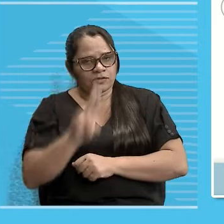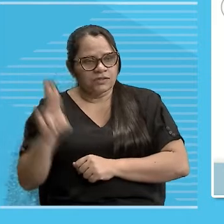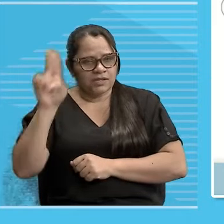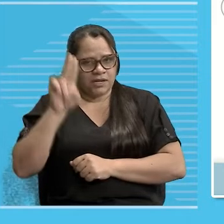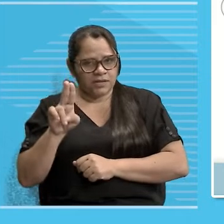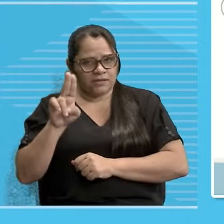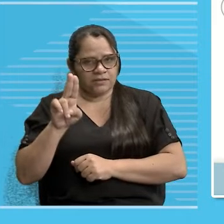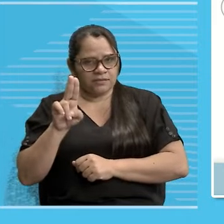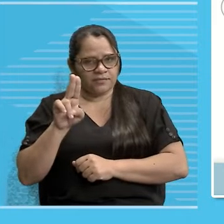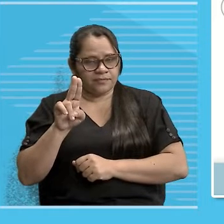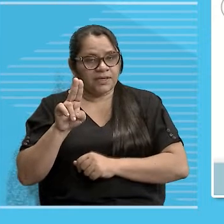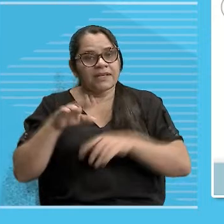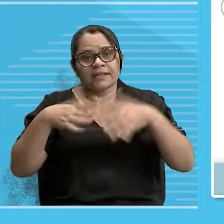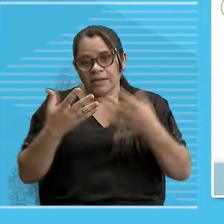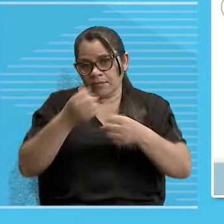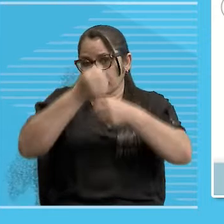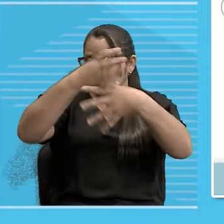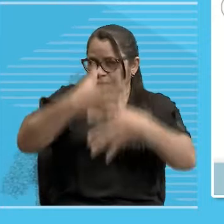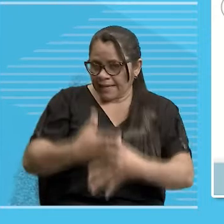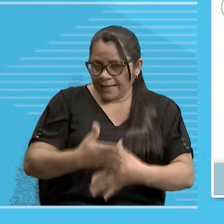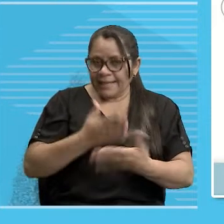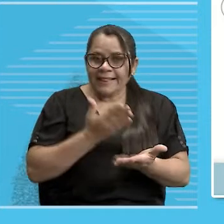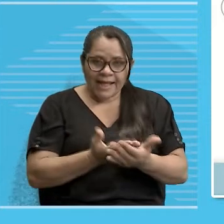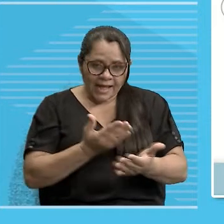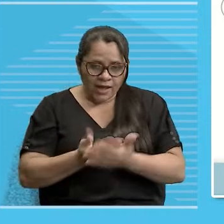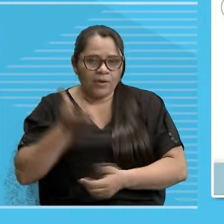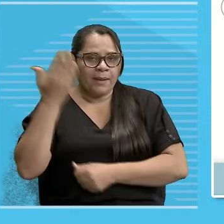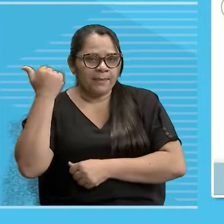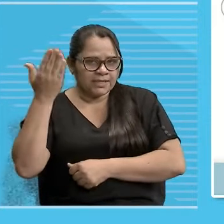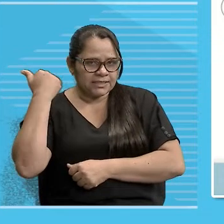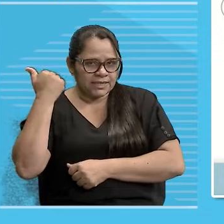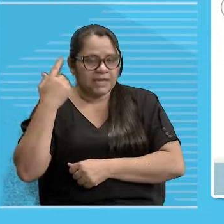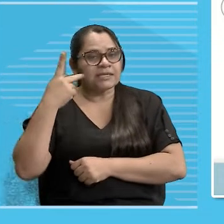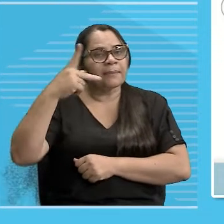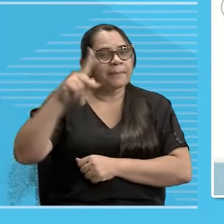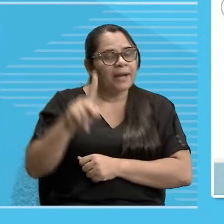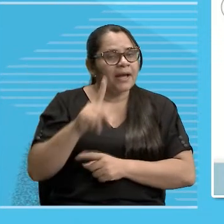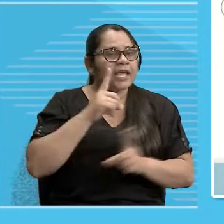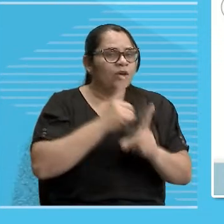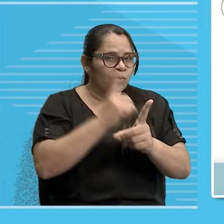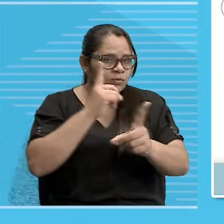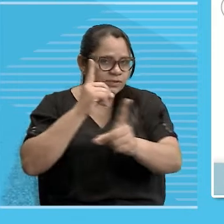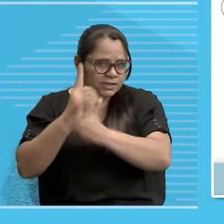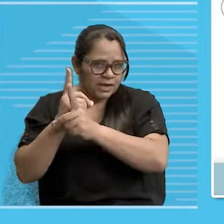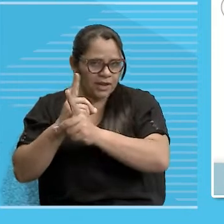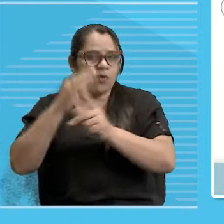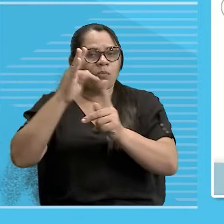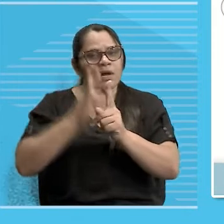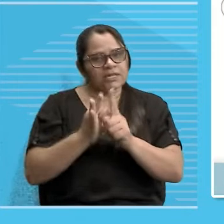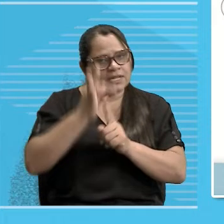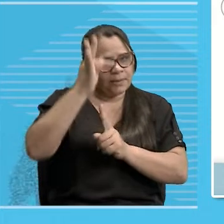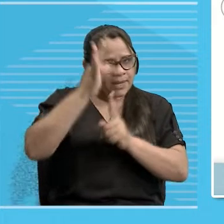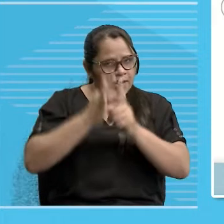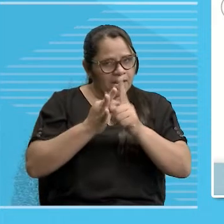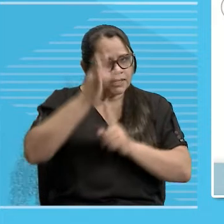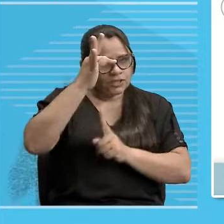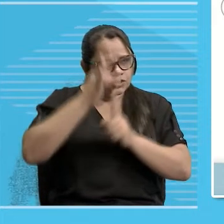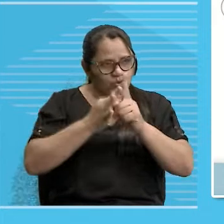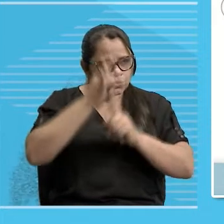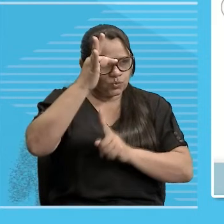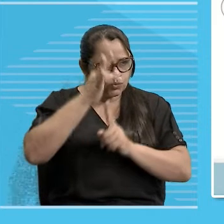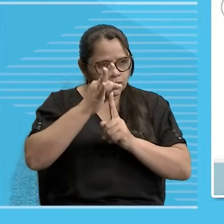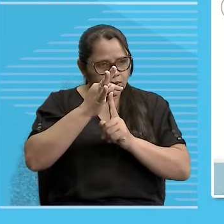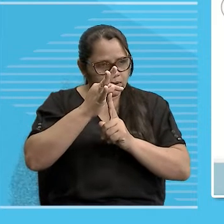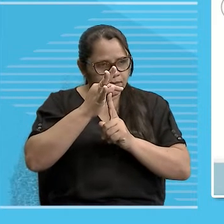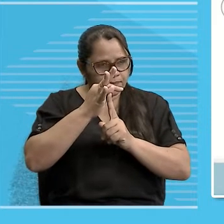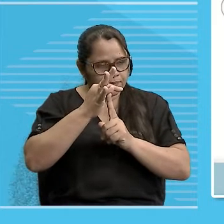que para encontrar uma determinada temperatura na escala